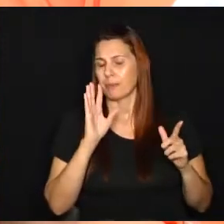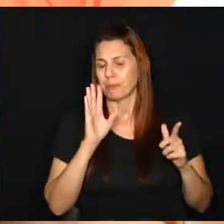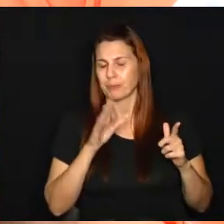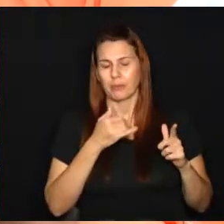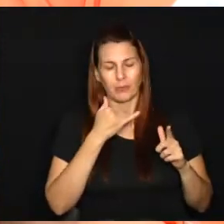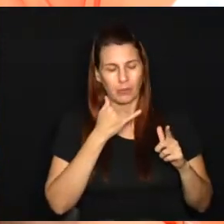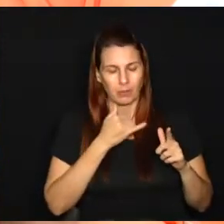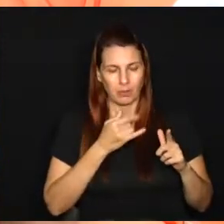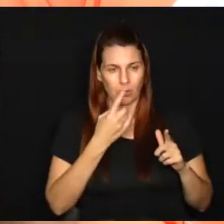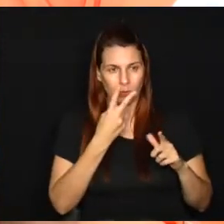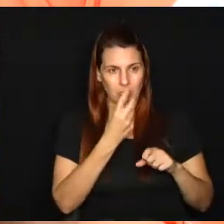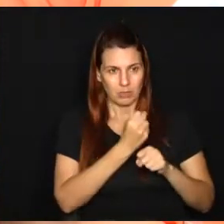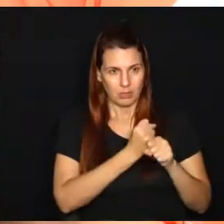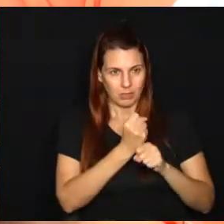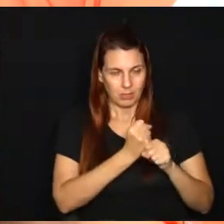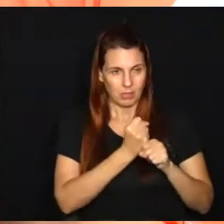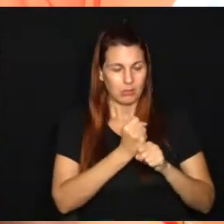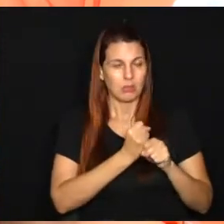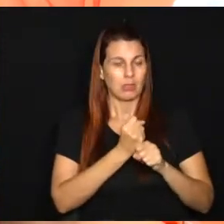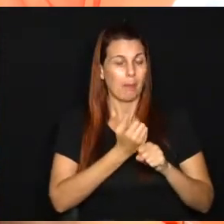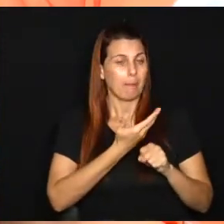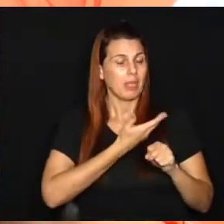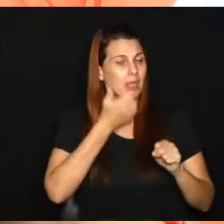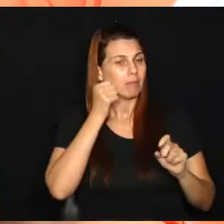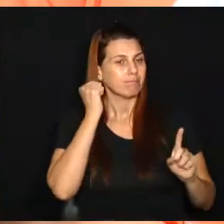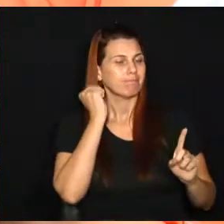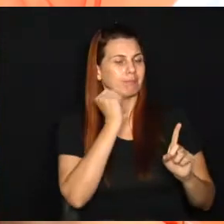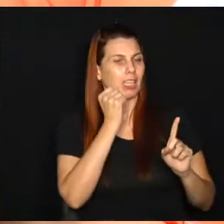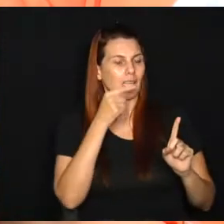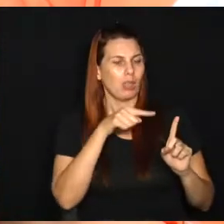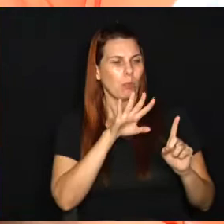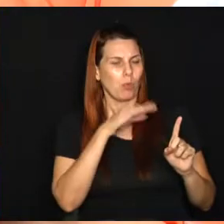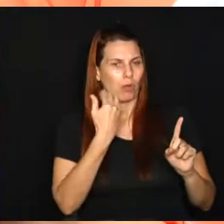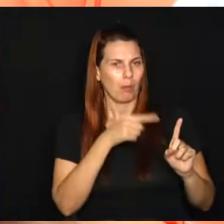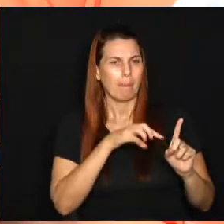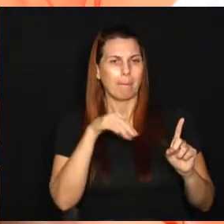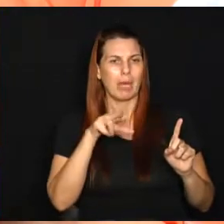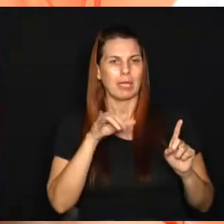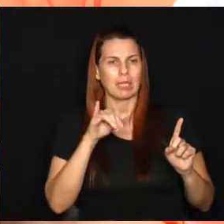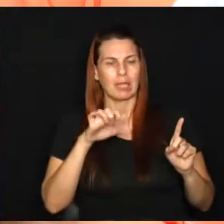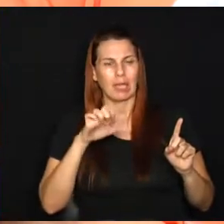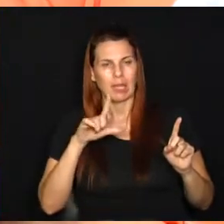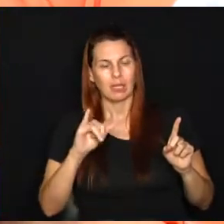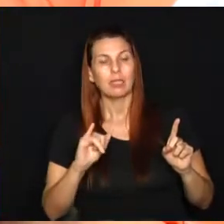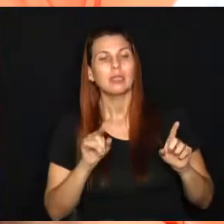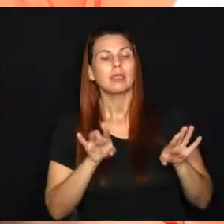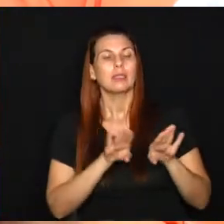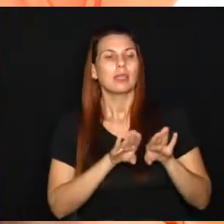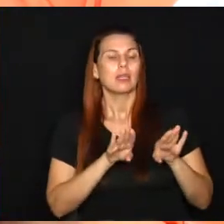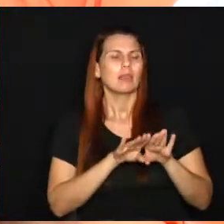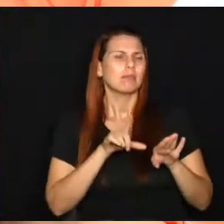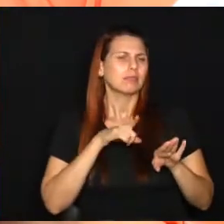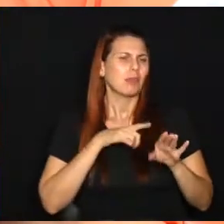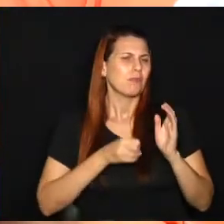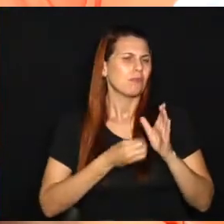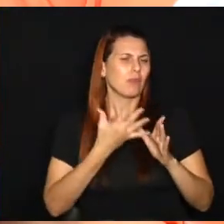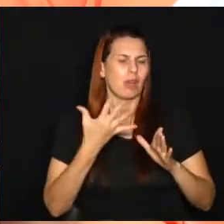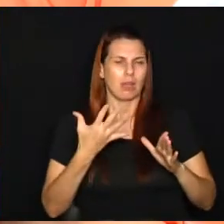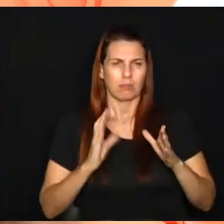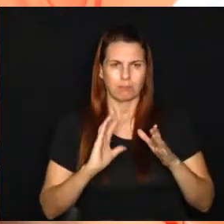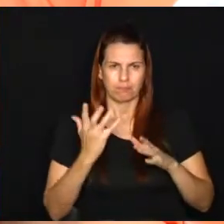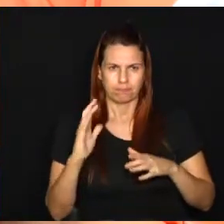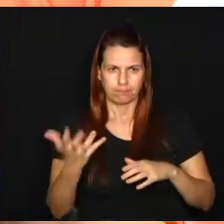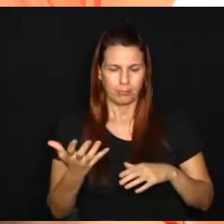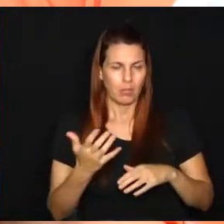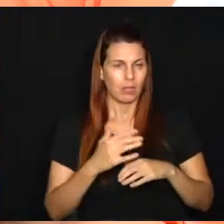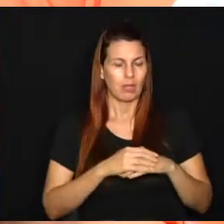amiga, companheira Marielle. Vamos marcar também o dia 14. Fora isso, tem uma série de eventos